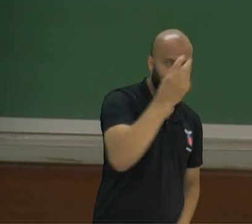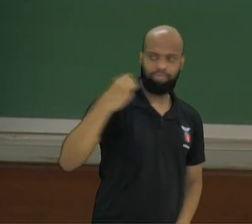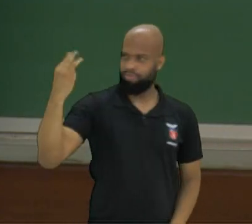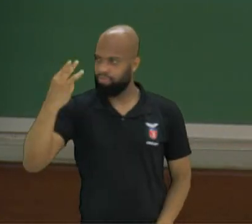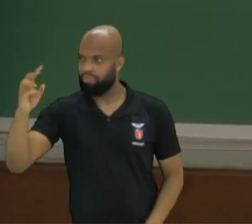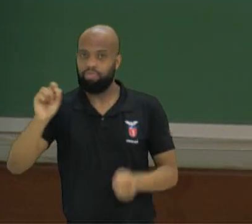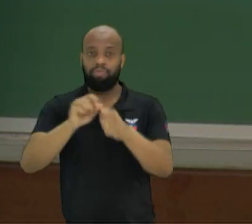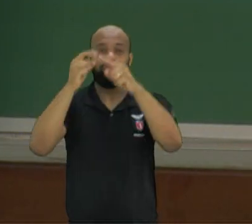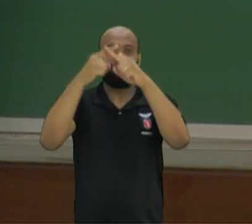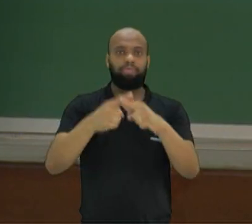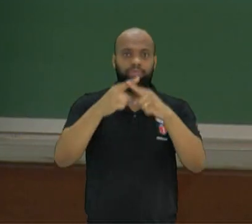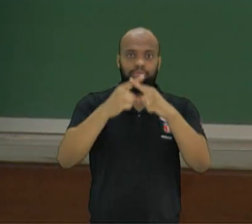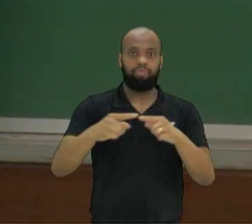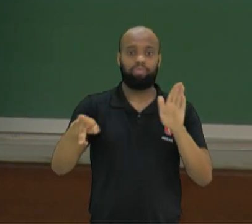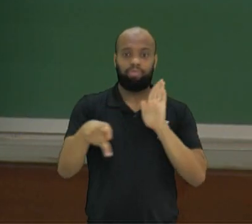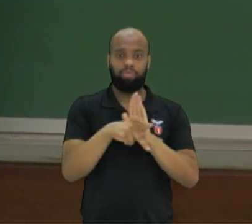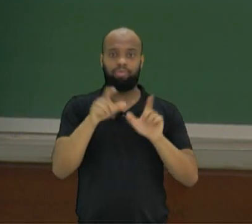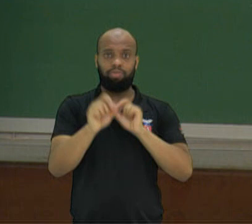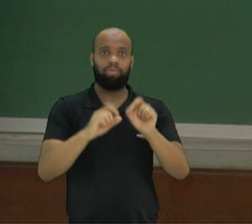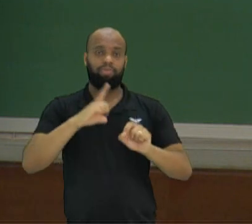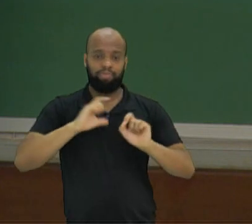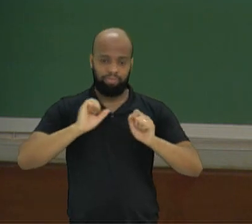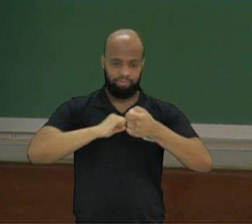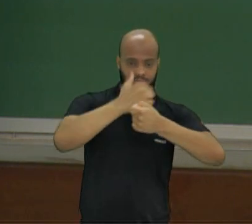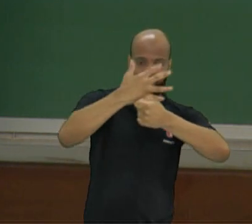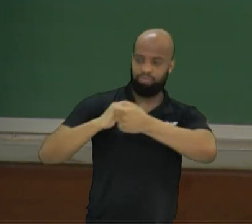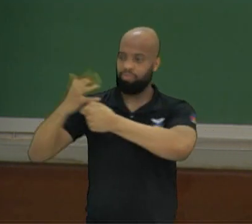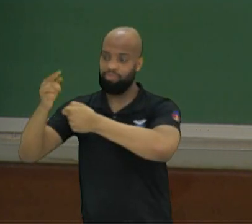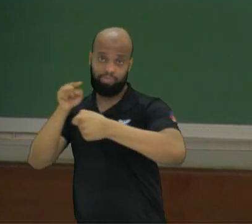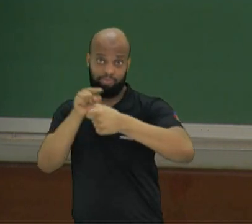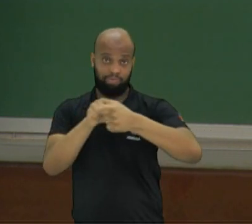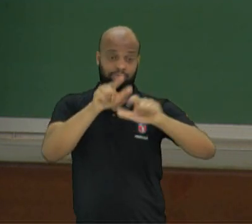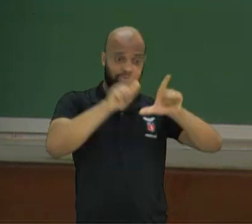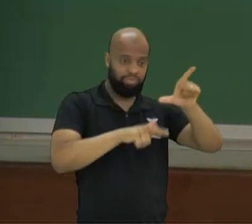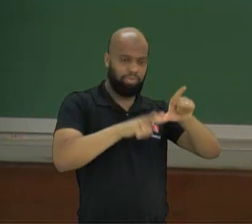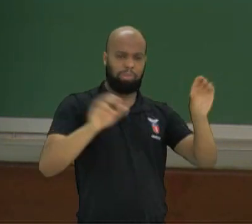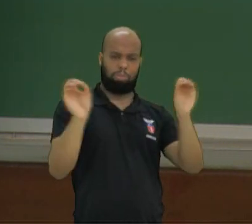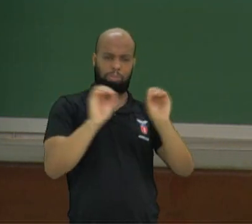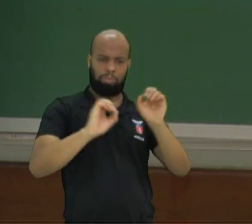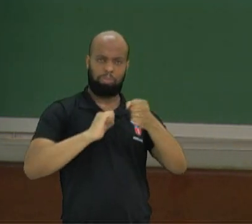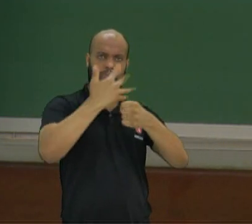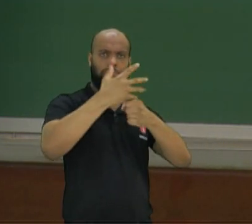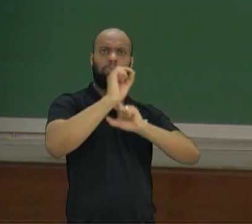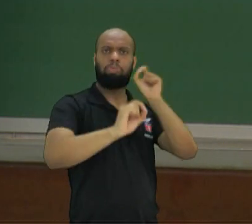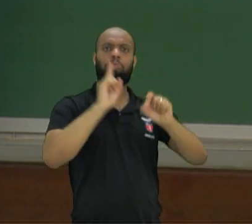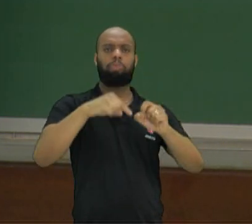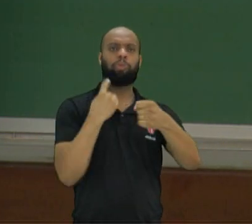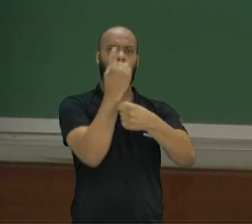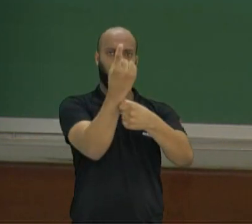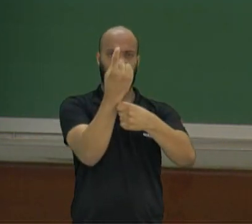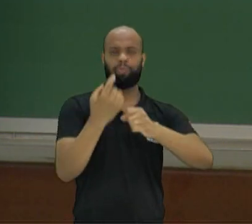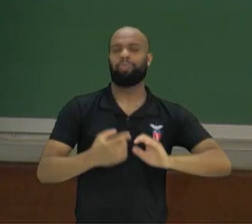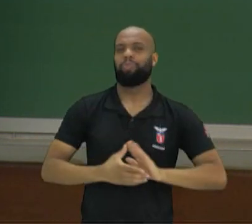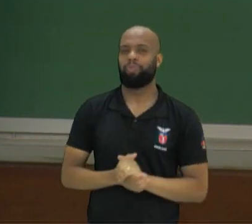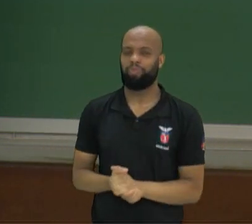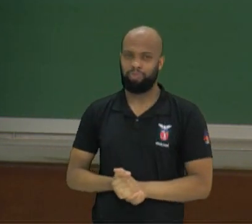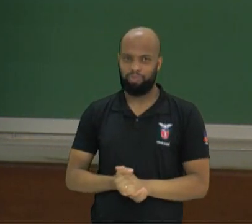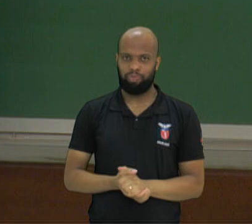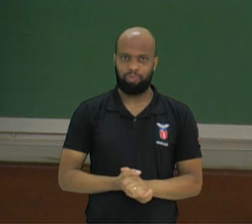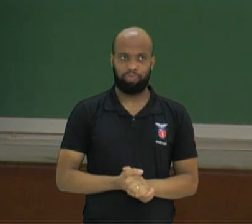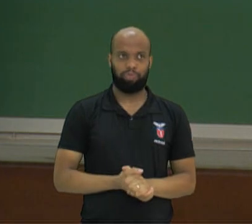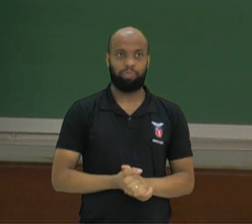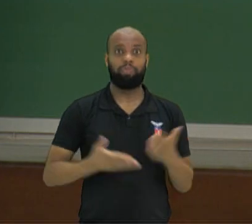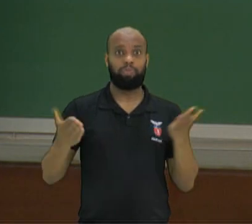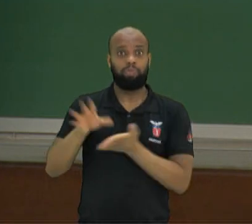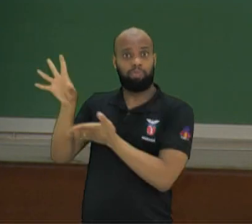vamos multiplicar pelos expoentes das letras. Lembrando que se uma letra não tem expoente, o expoente vai ser 1. Tá bom? Dito